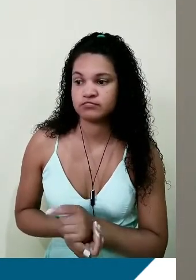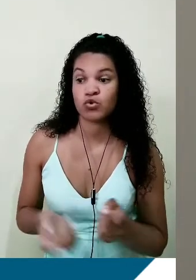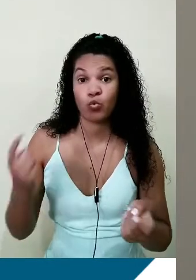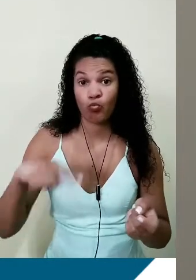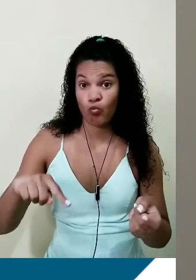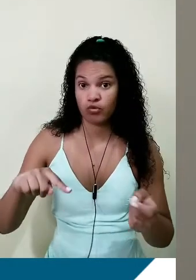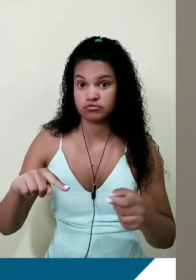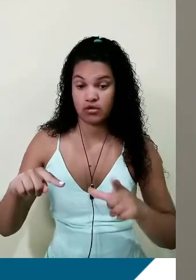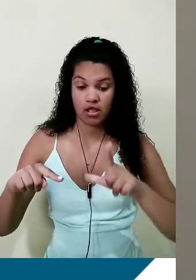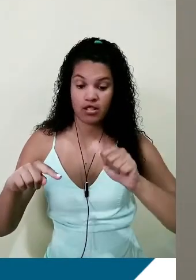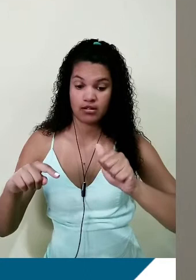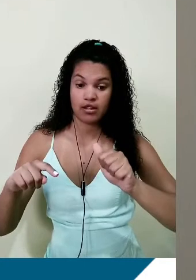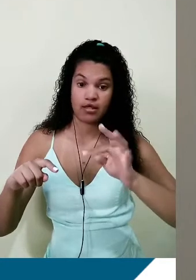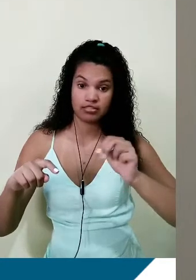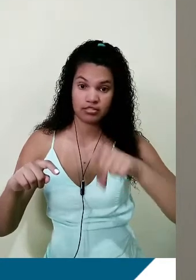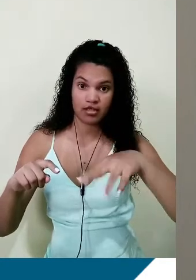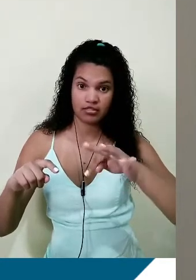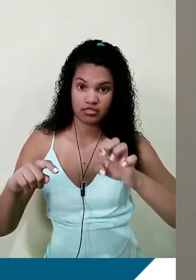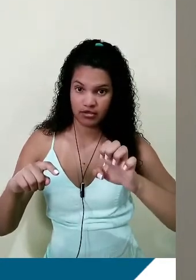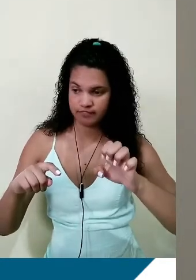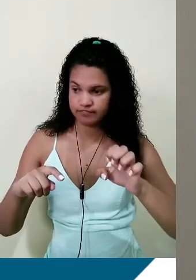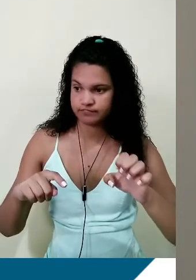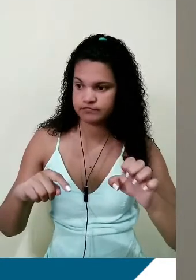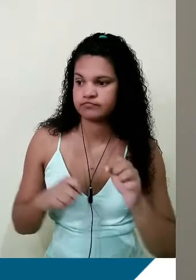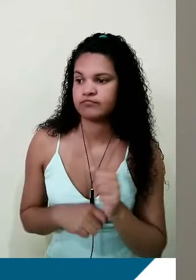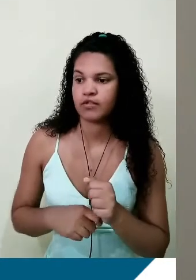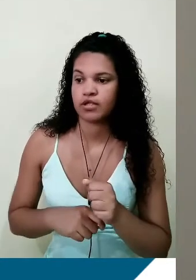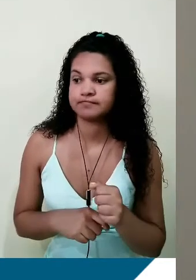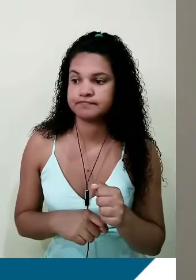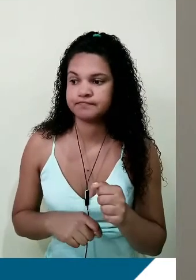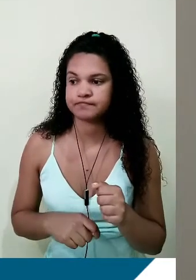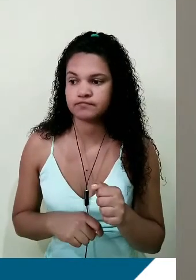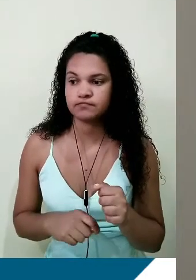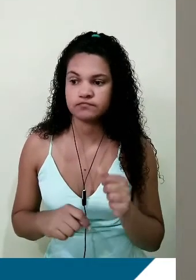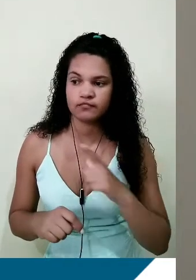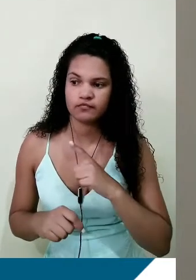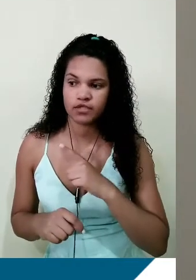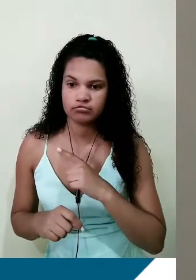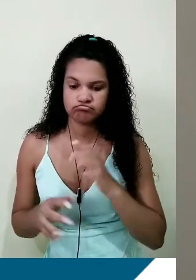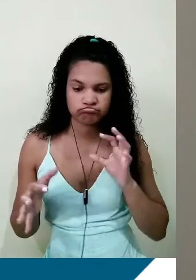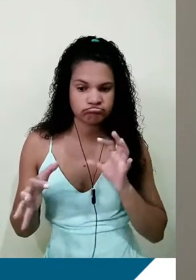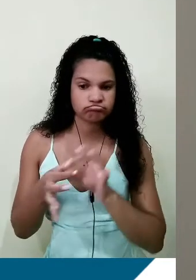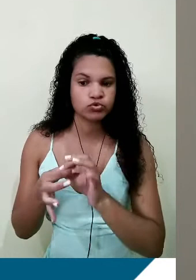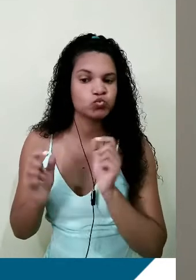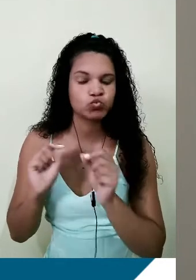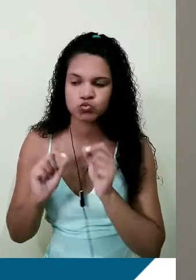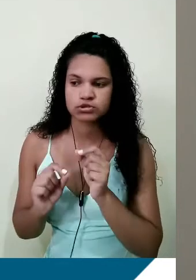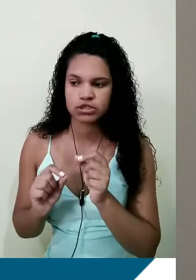latente, ela já aparece relacionando que quanto maior a